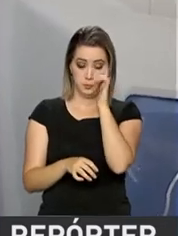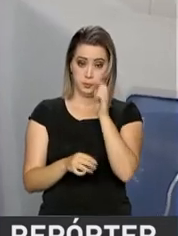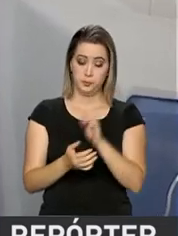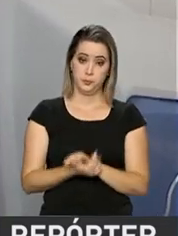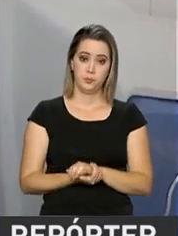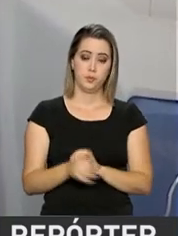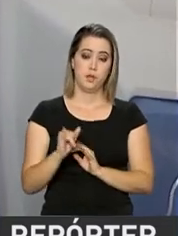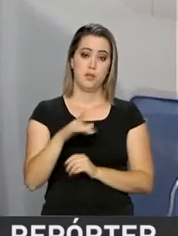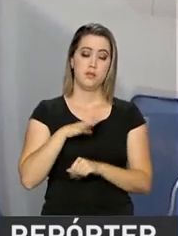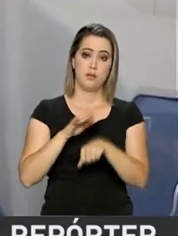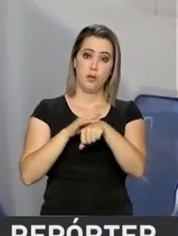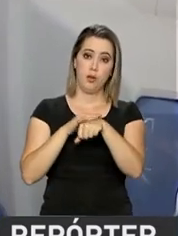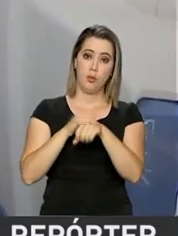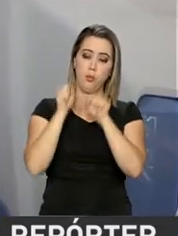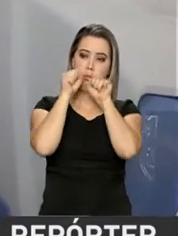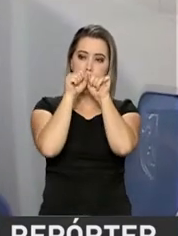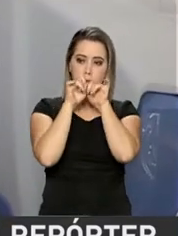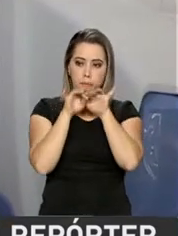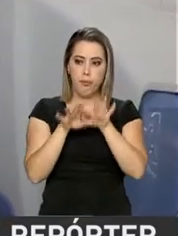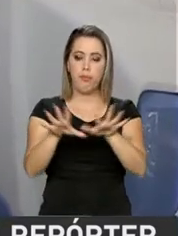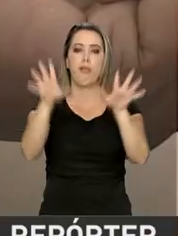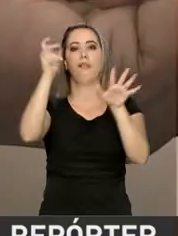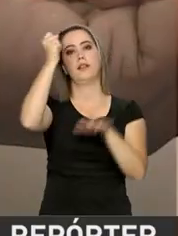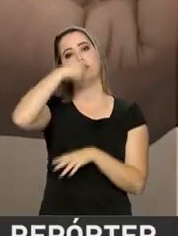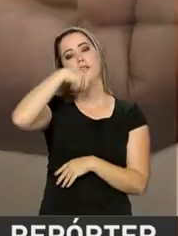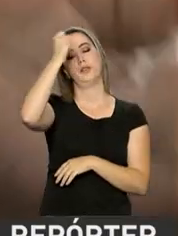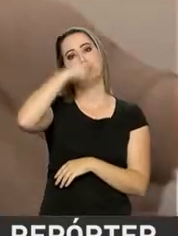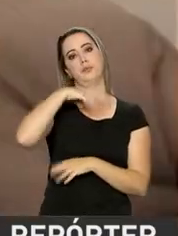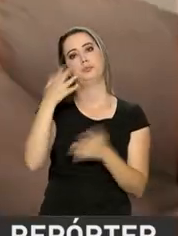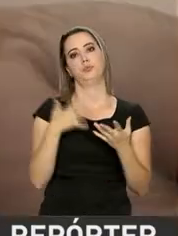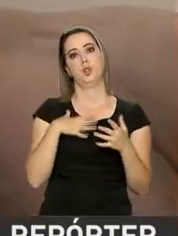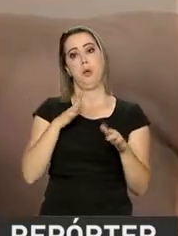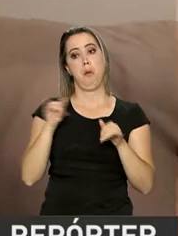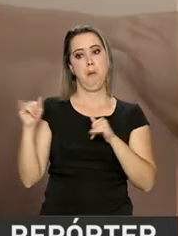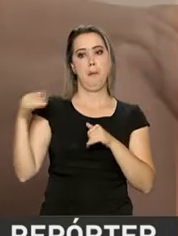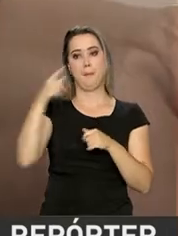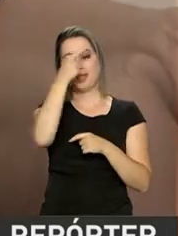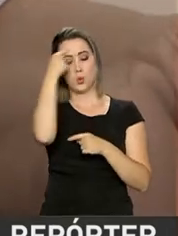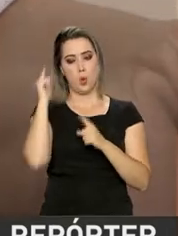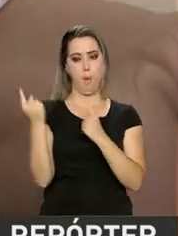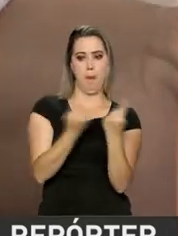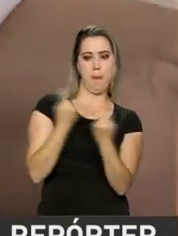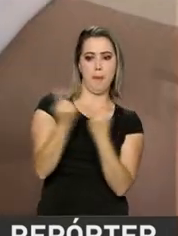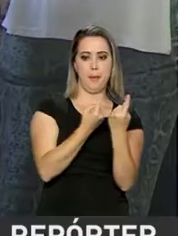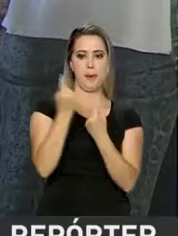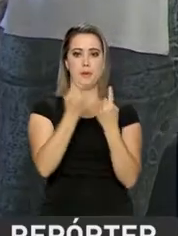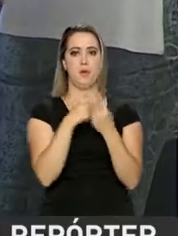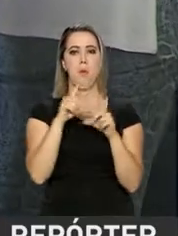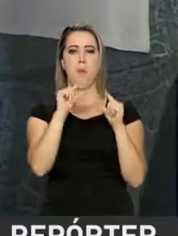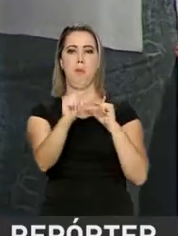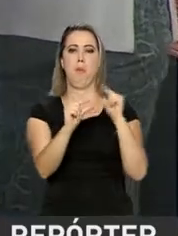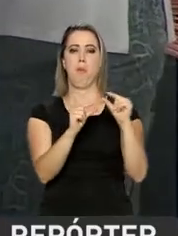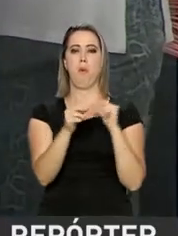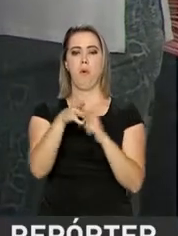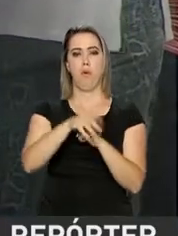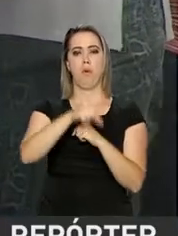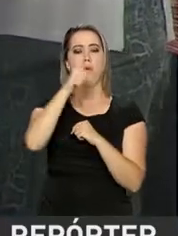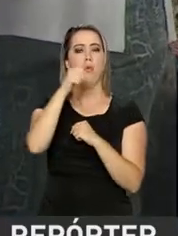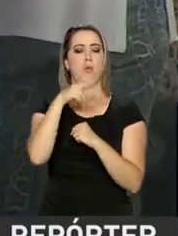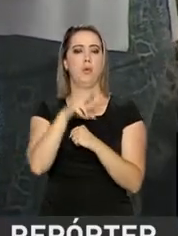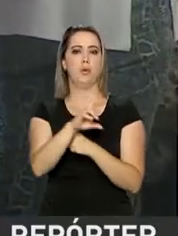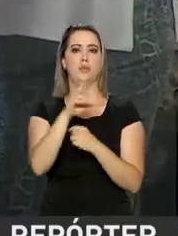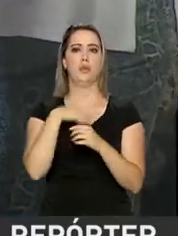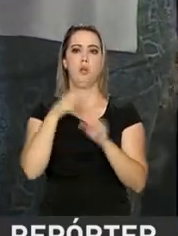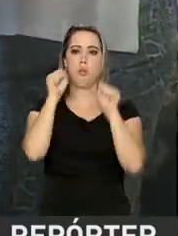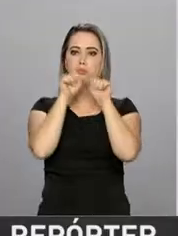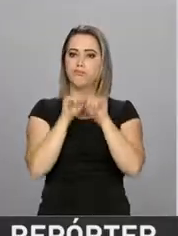Se tem uma doença que espalha fácil é a tal da gripe. A aglomeração de gente e pouca circulação de ar facilita a